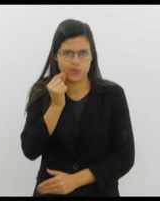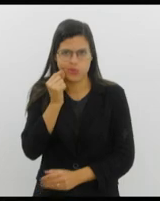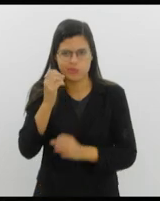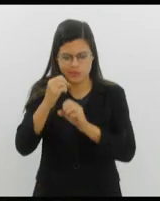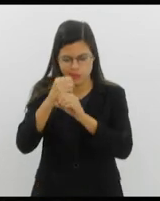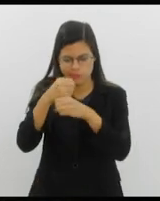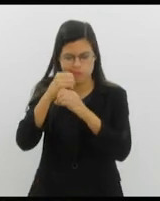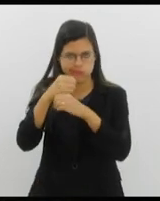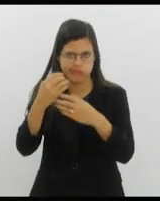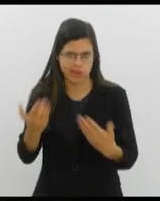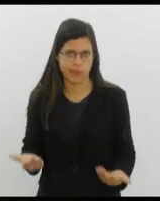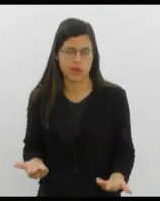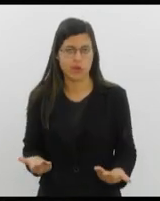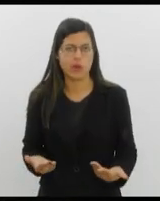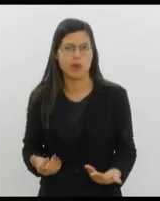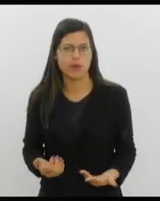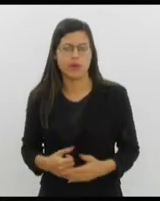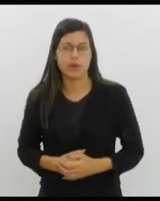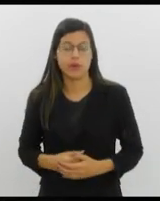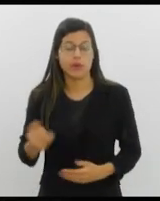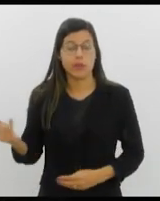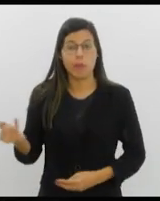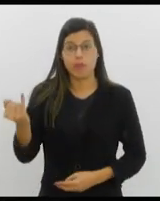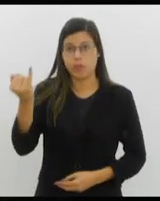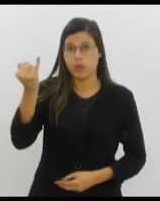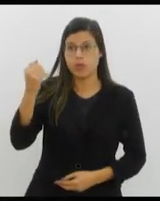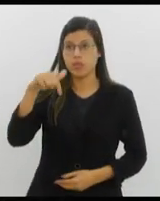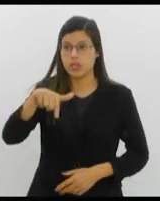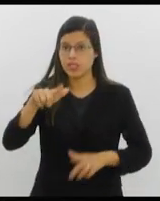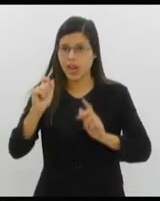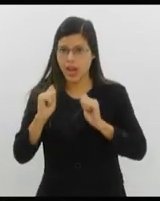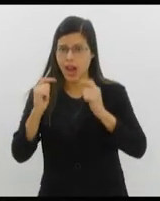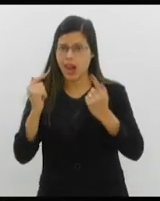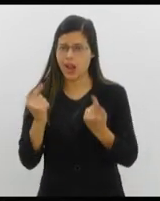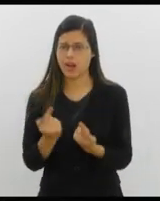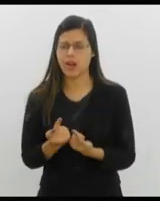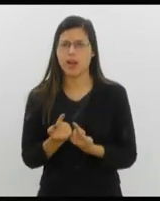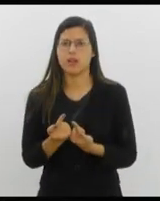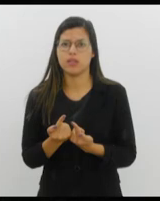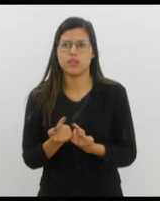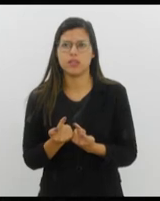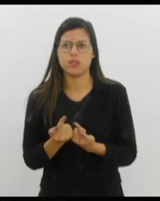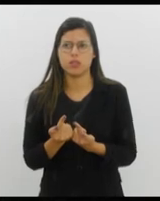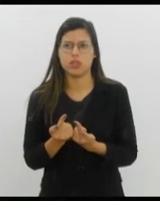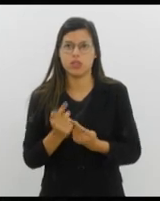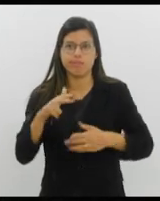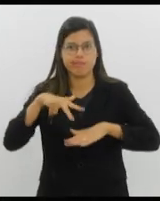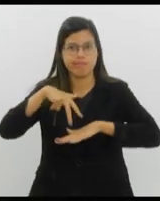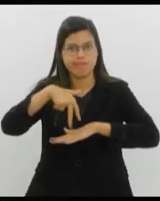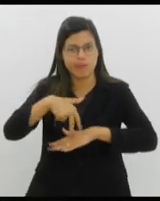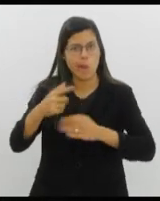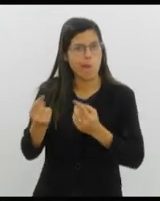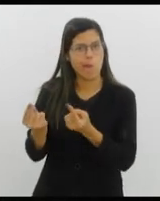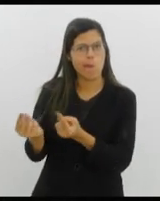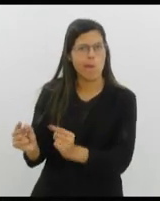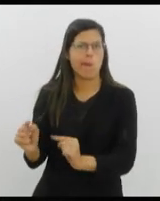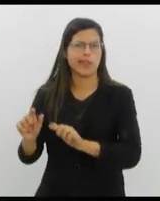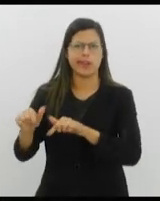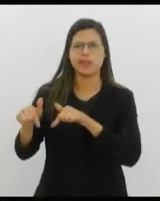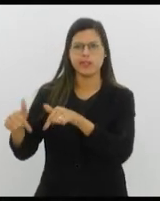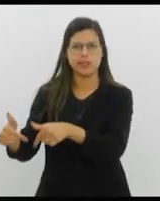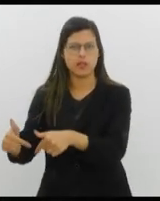É importante que essa casa se levante se levante contra atitudes como essa, inclusive